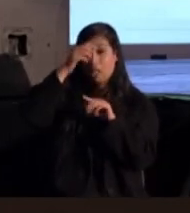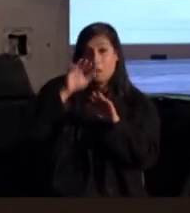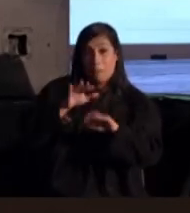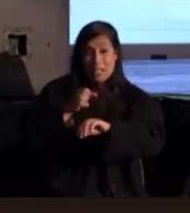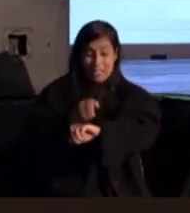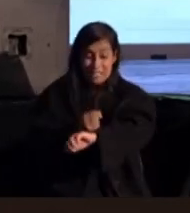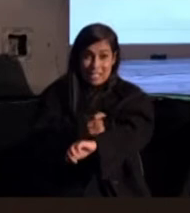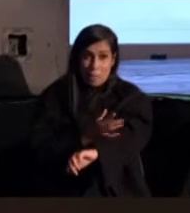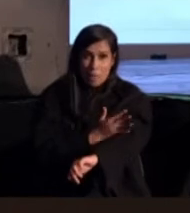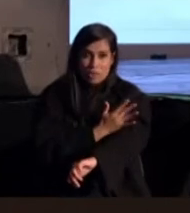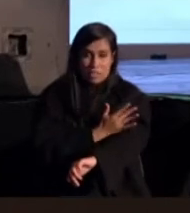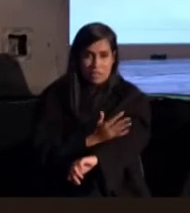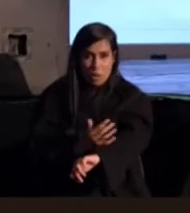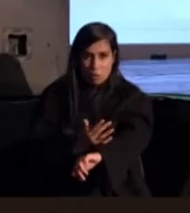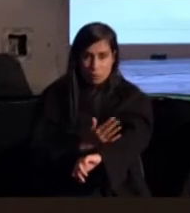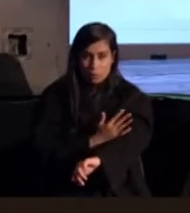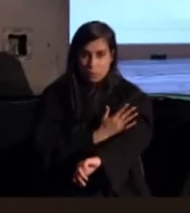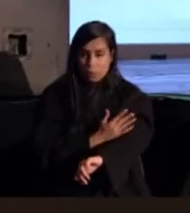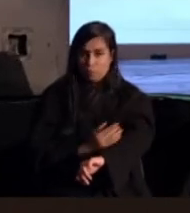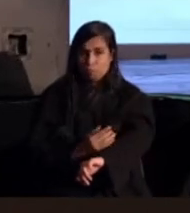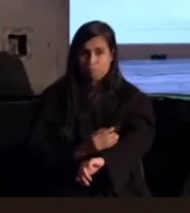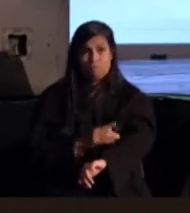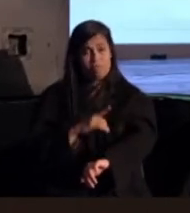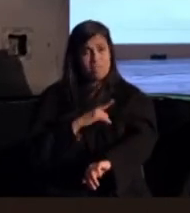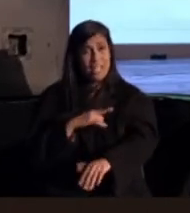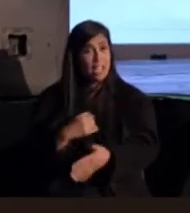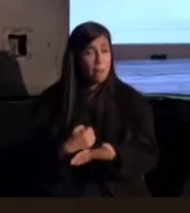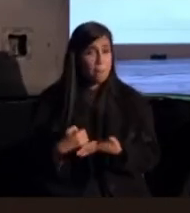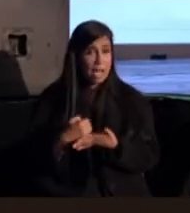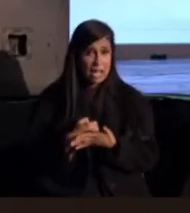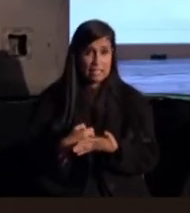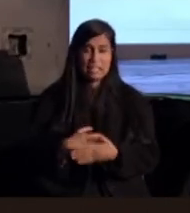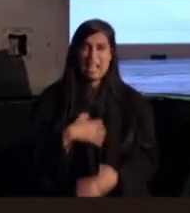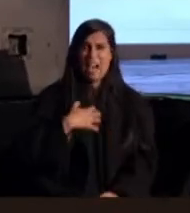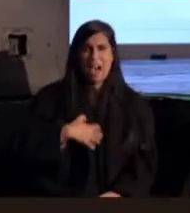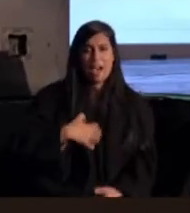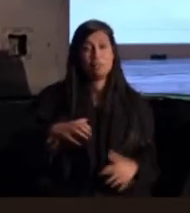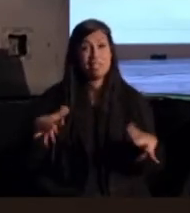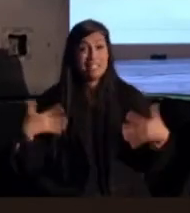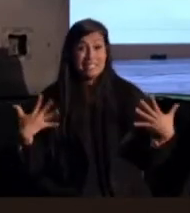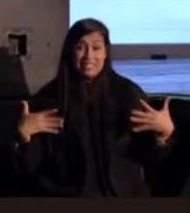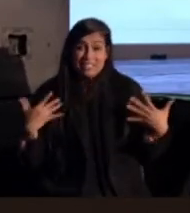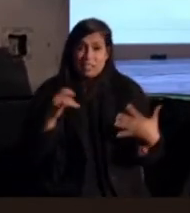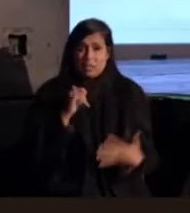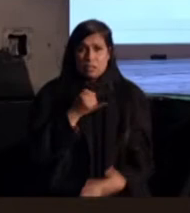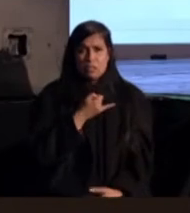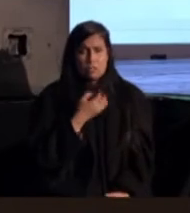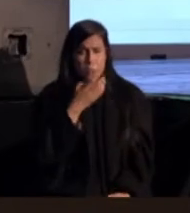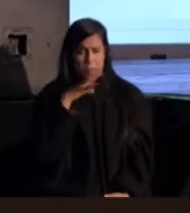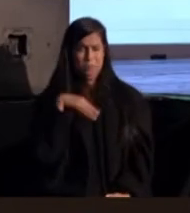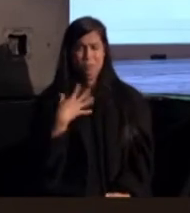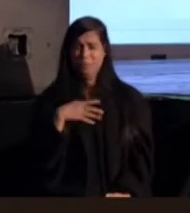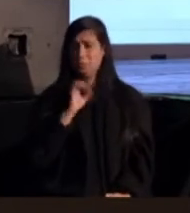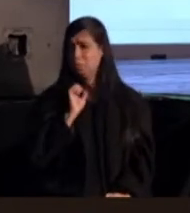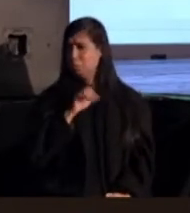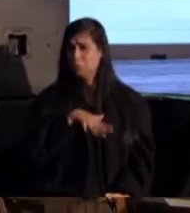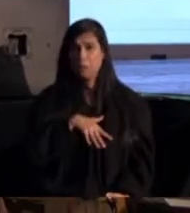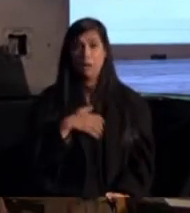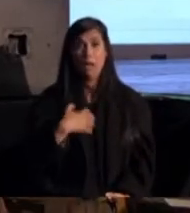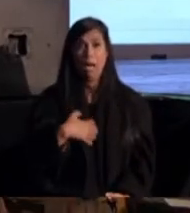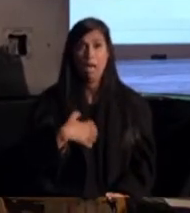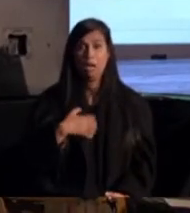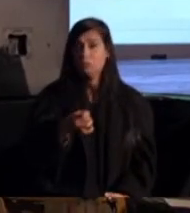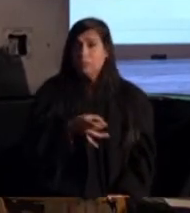grosso, de certa medida, para falar em 6 emoções básicas: raiva, alegria, tristeza, nojo, medo e raiva.